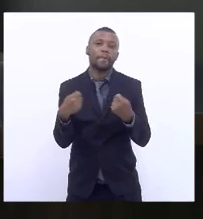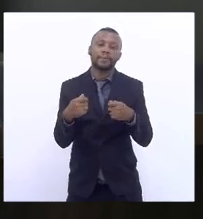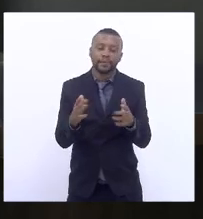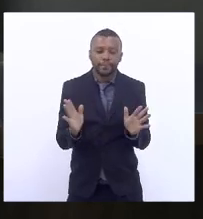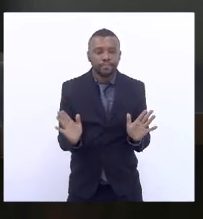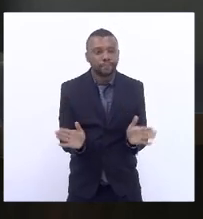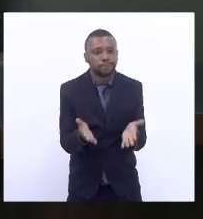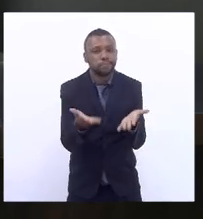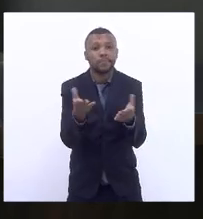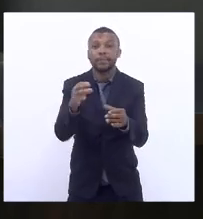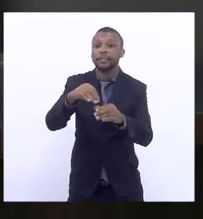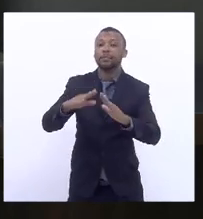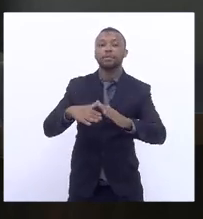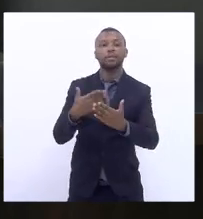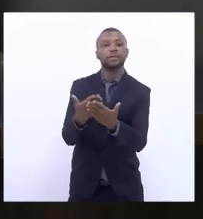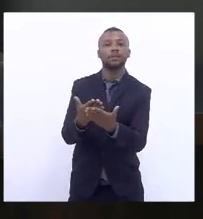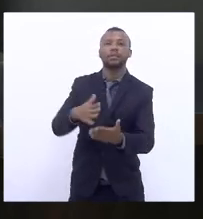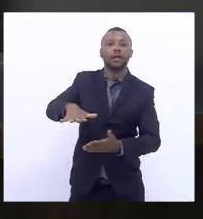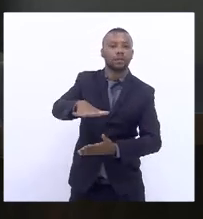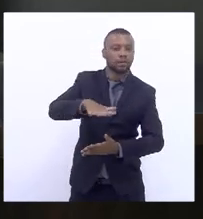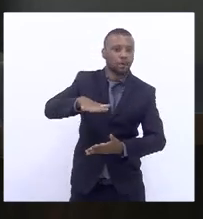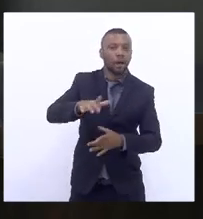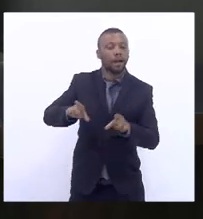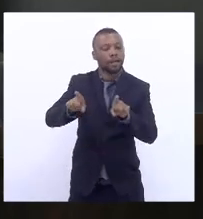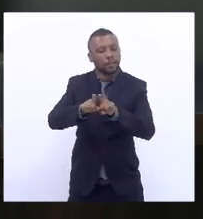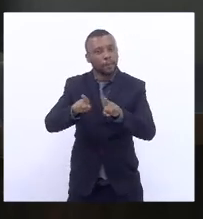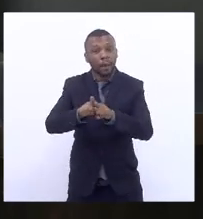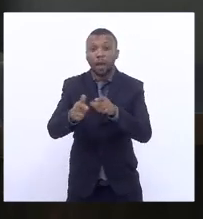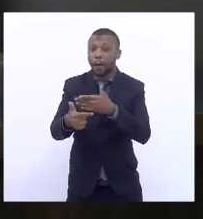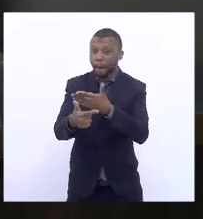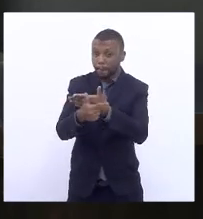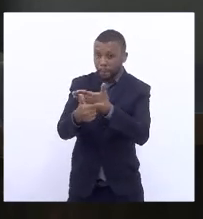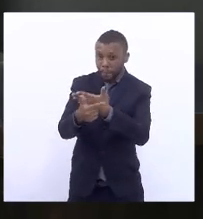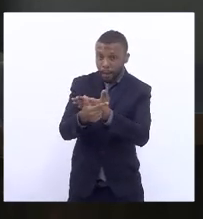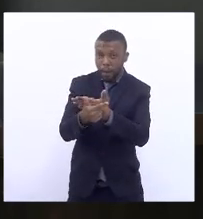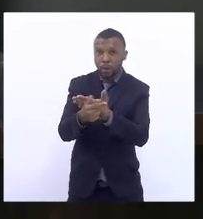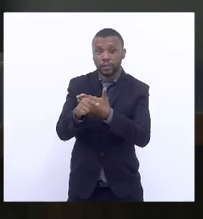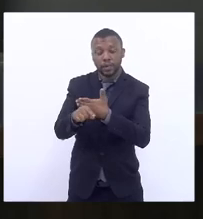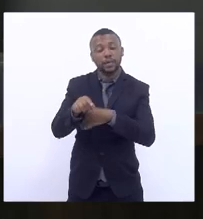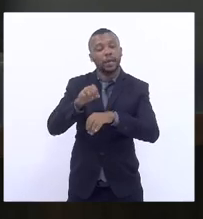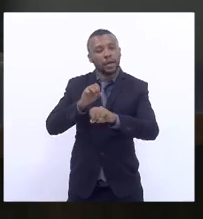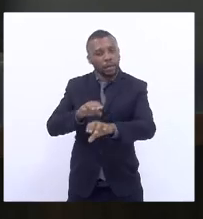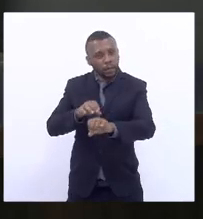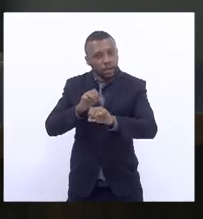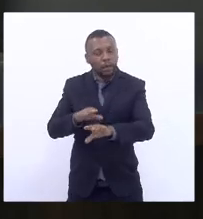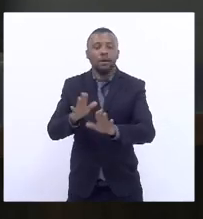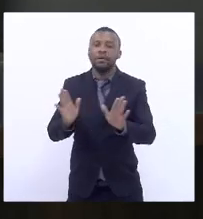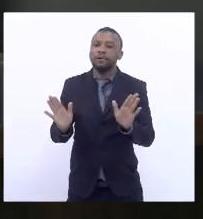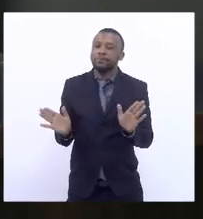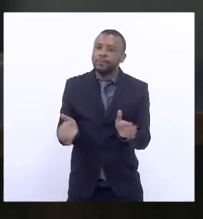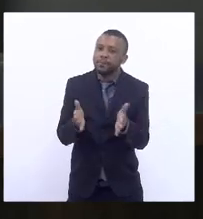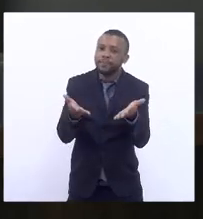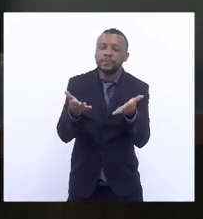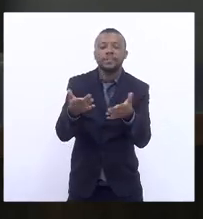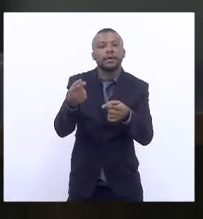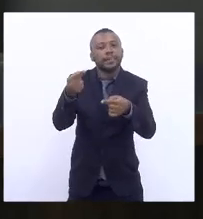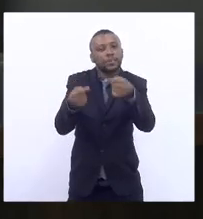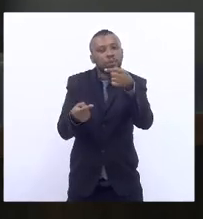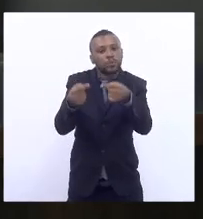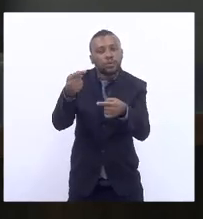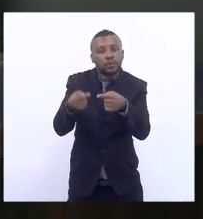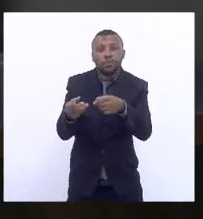desenvolvidos dentro da escola. É também papel desse educador promover essa discussão na